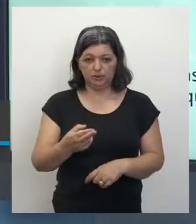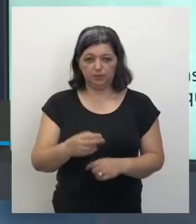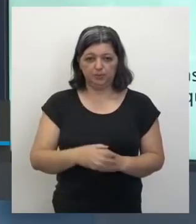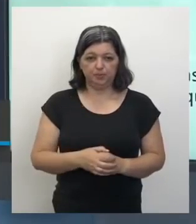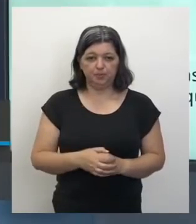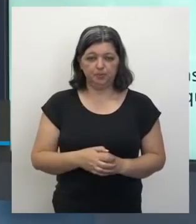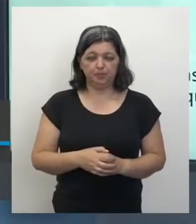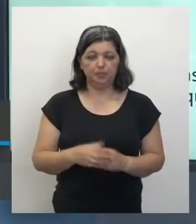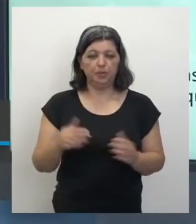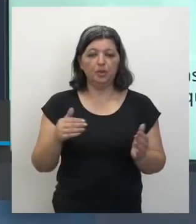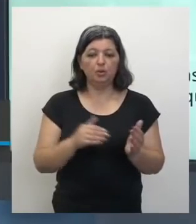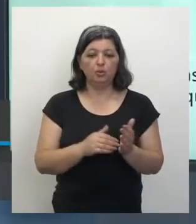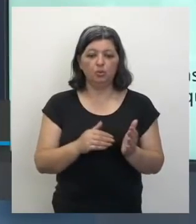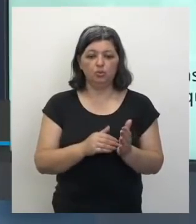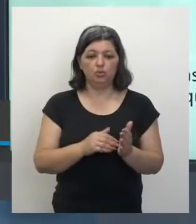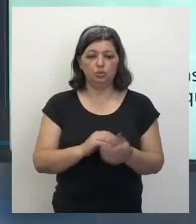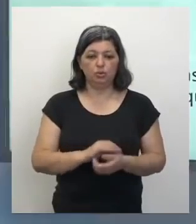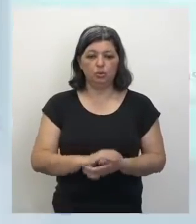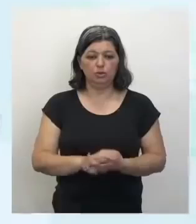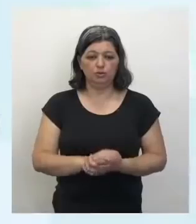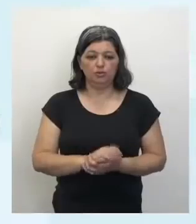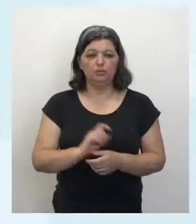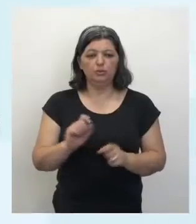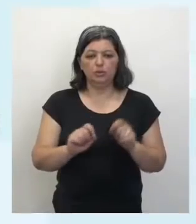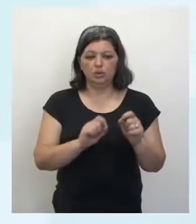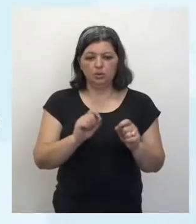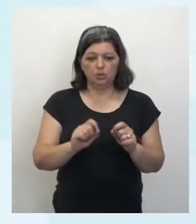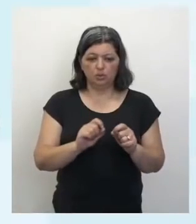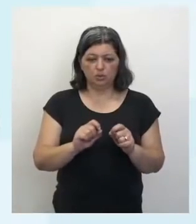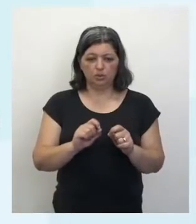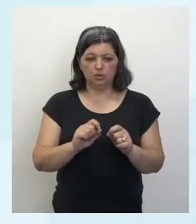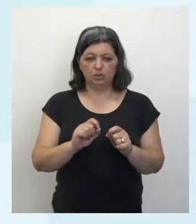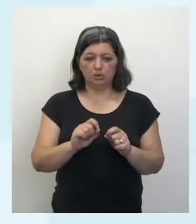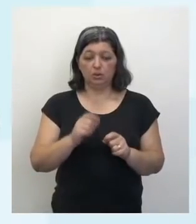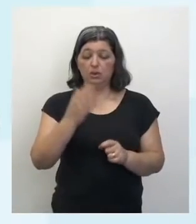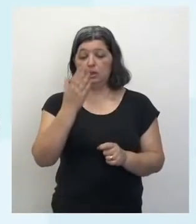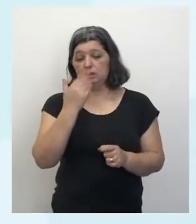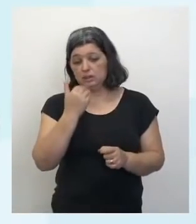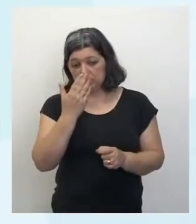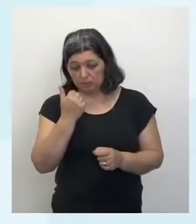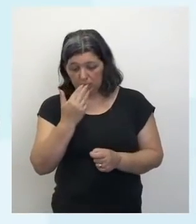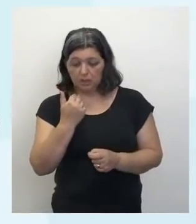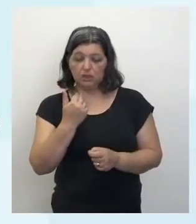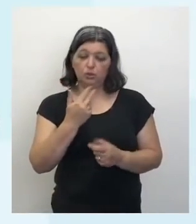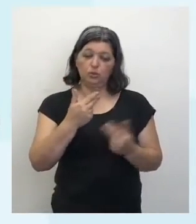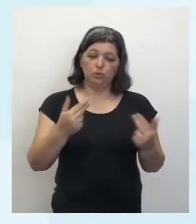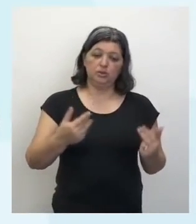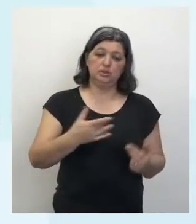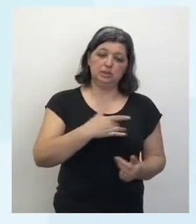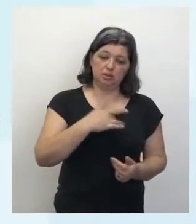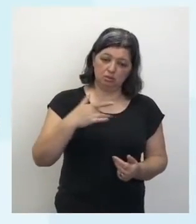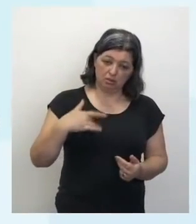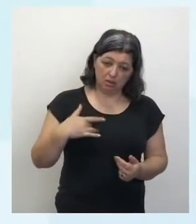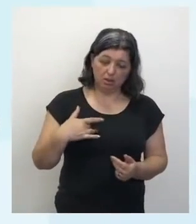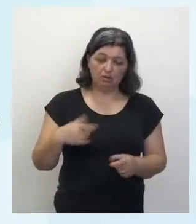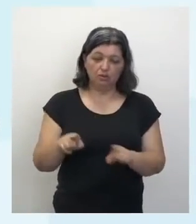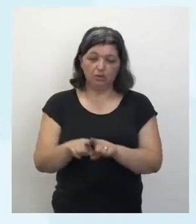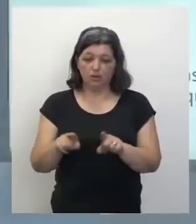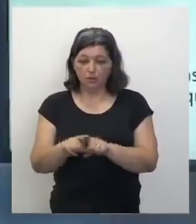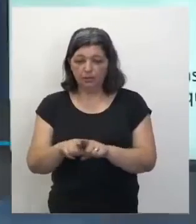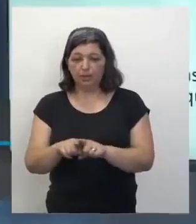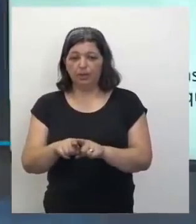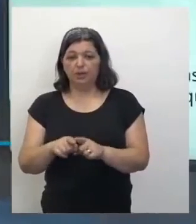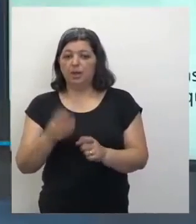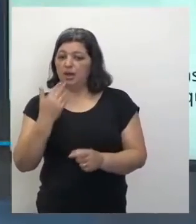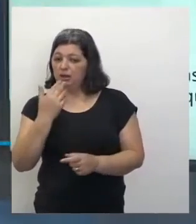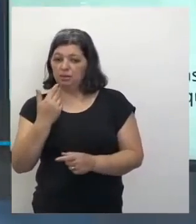era: o que foi considerado alimento saudável e não saudável na pesquisa? Então, vamos